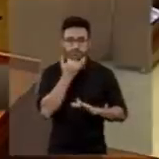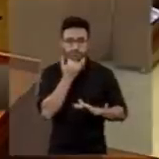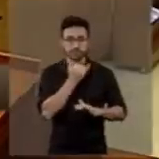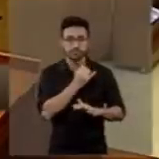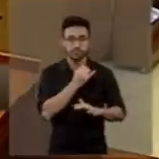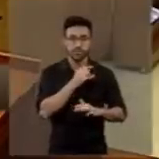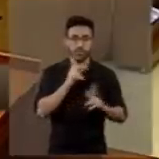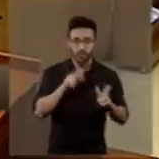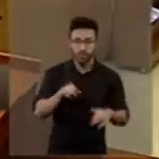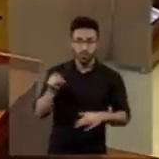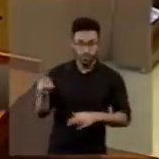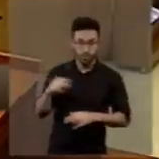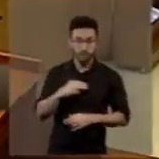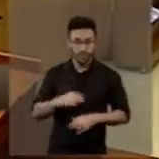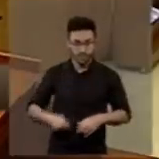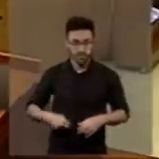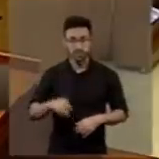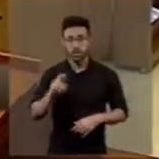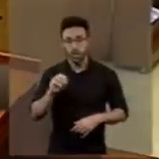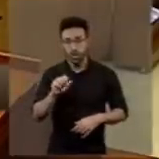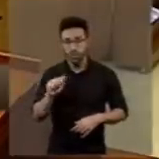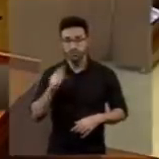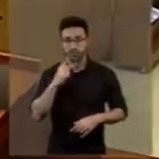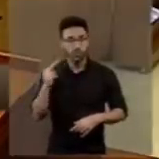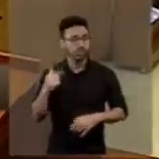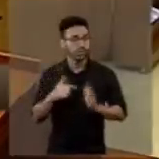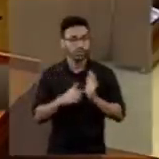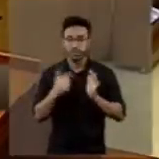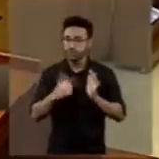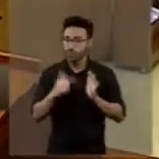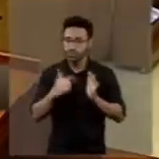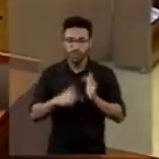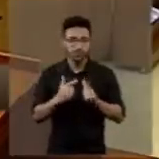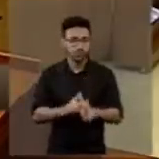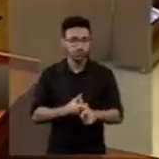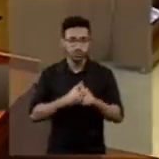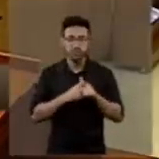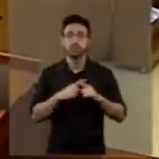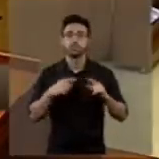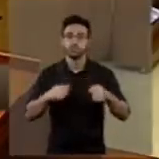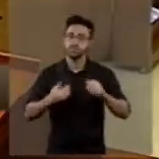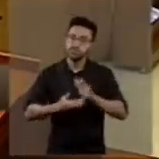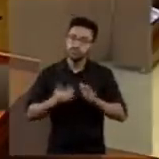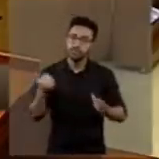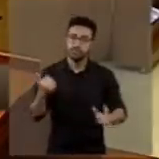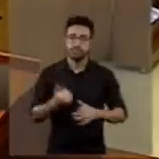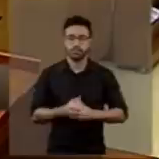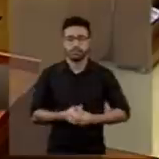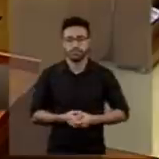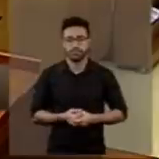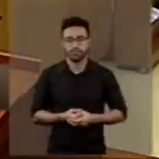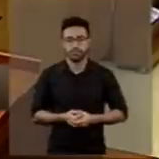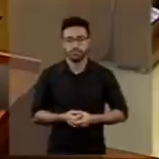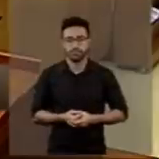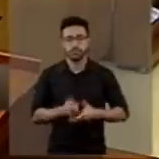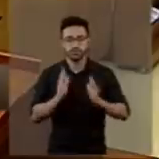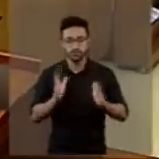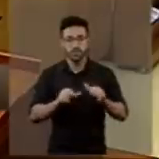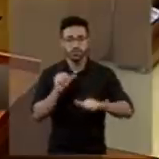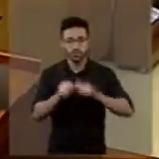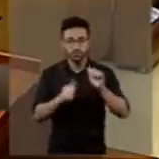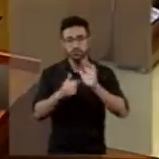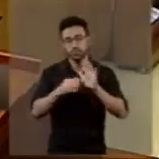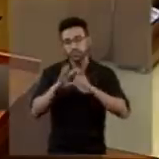como a ministra Rosa lembrou, continua falando sem efeito suspensivo. Precisa retirar. Eu retiro isso. Foi alterado pela